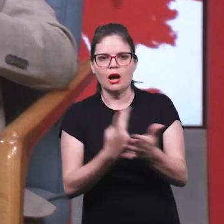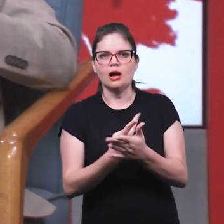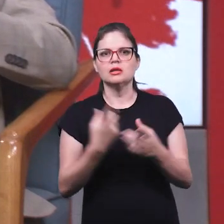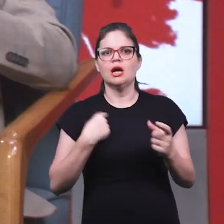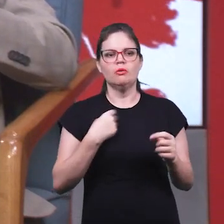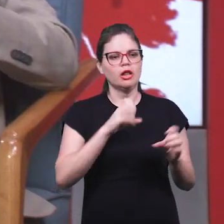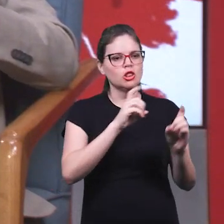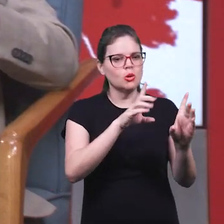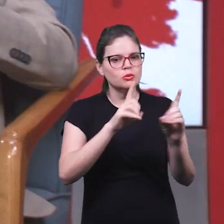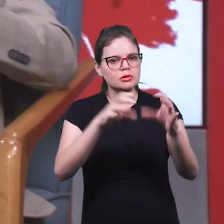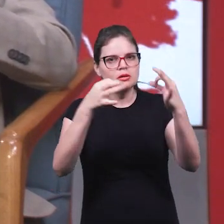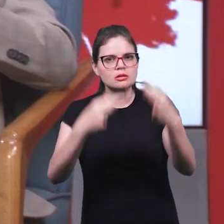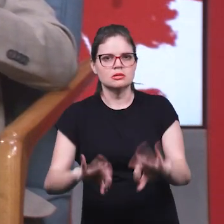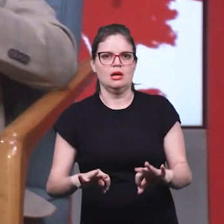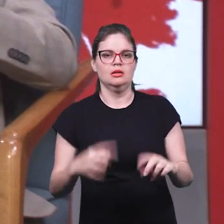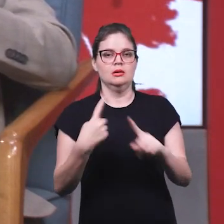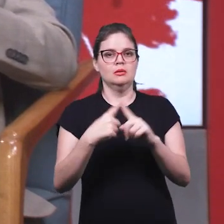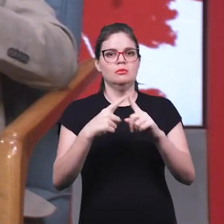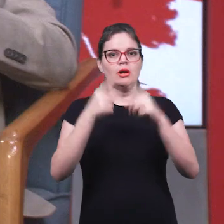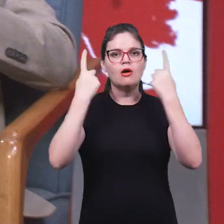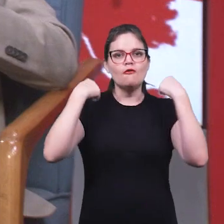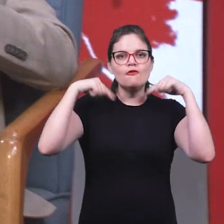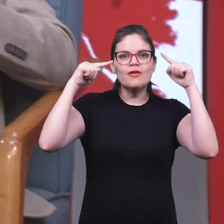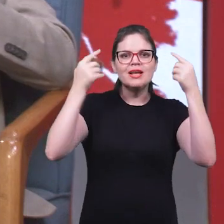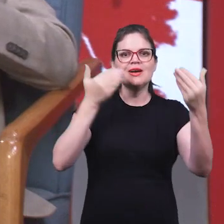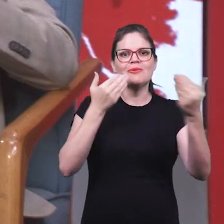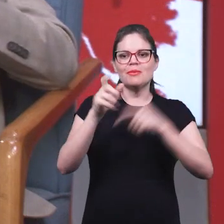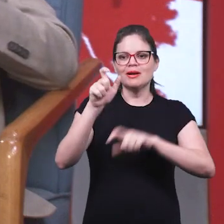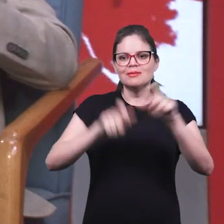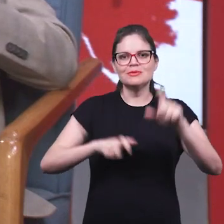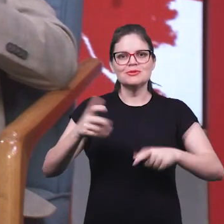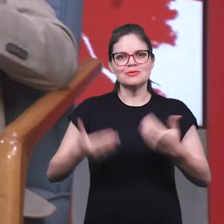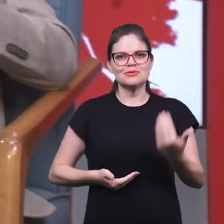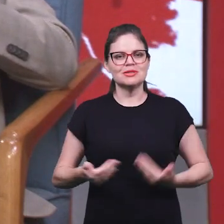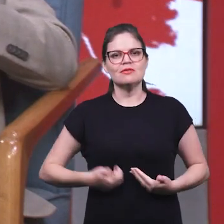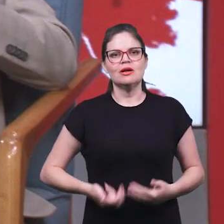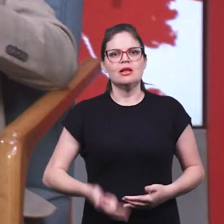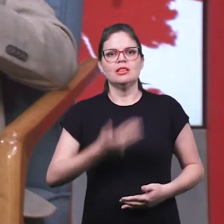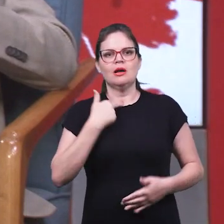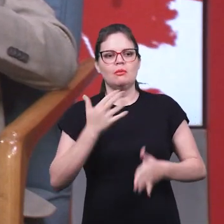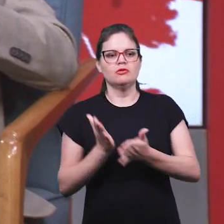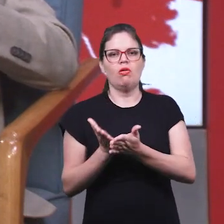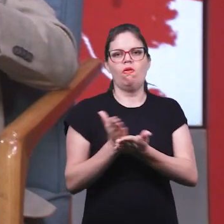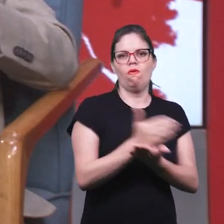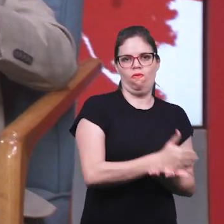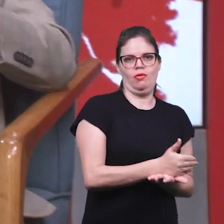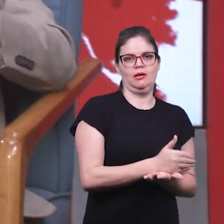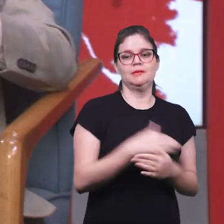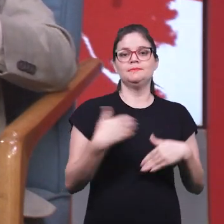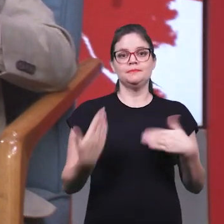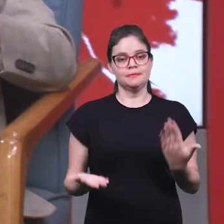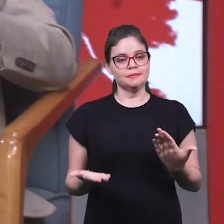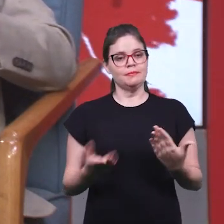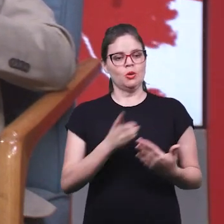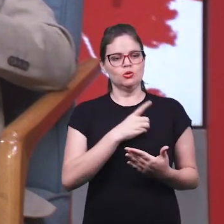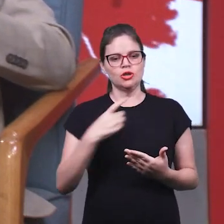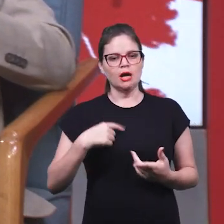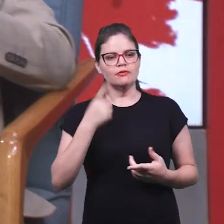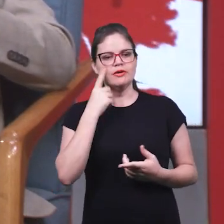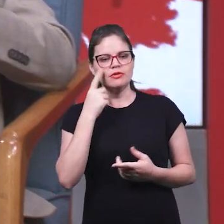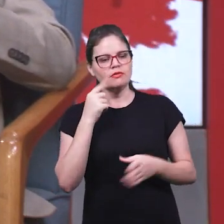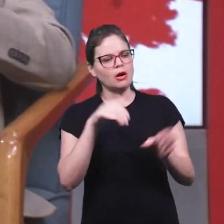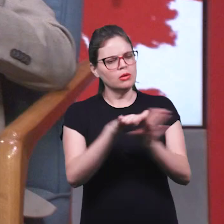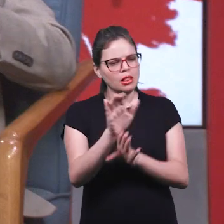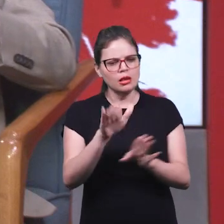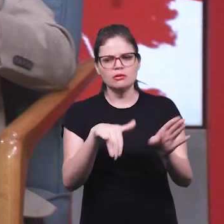quê? Para que a ovelha não sofra nenhum desvio. Ele está ali usando, é por